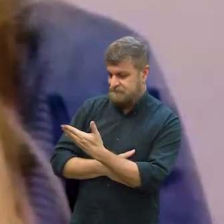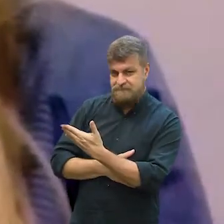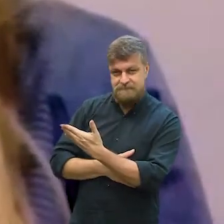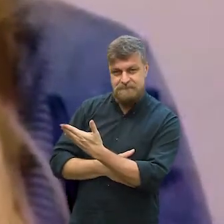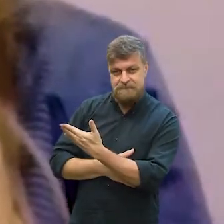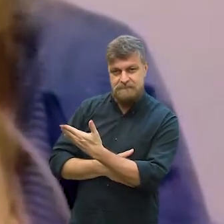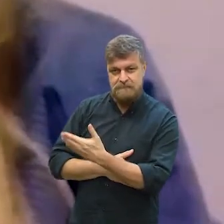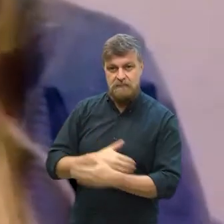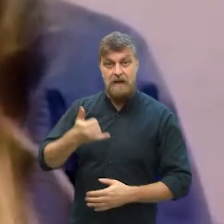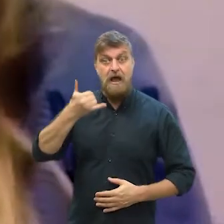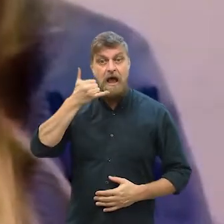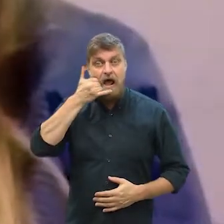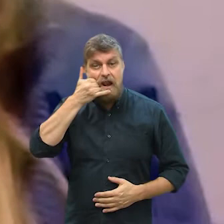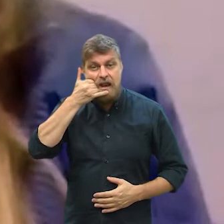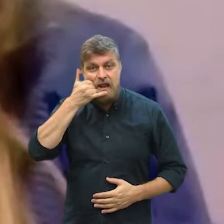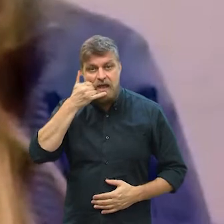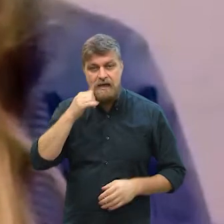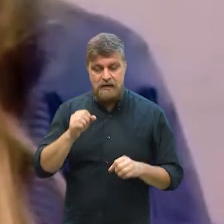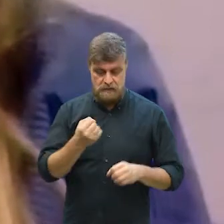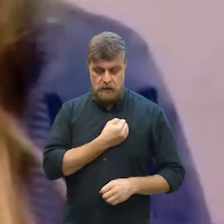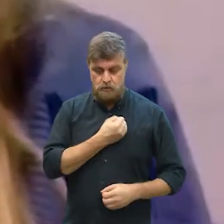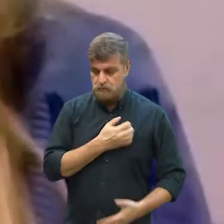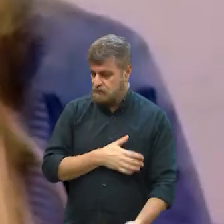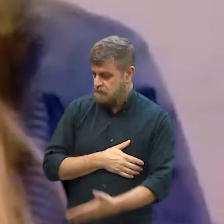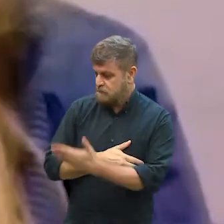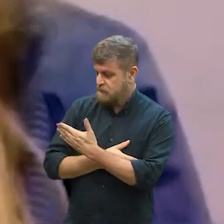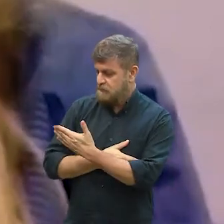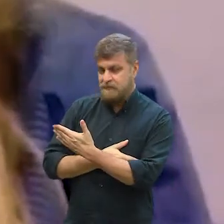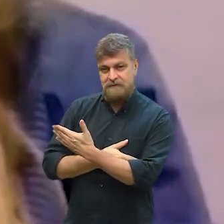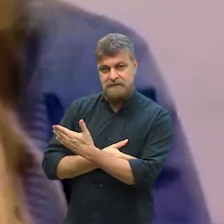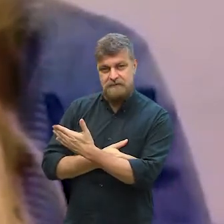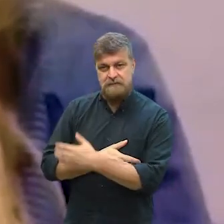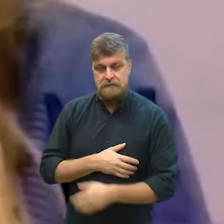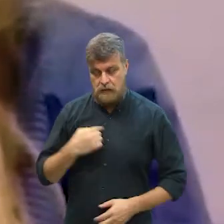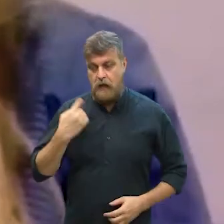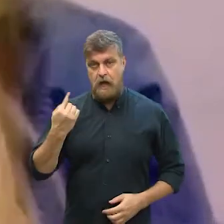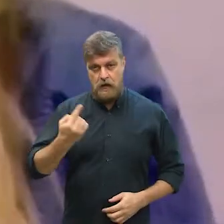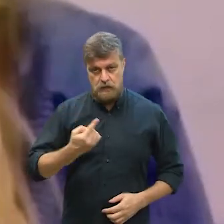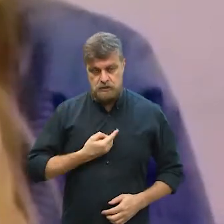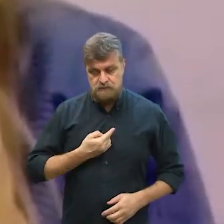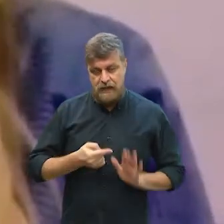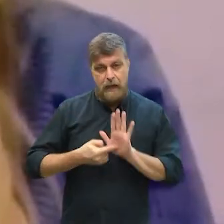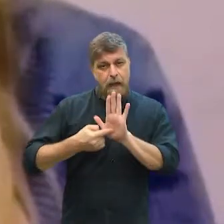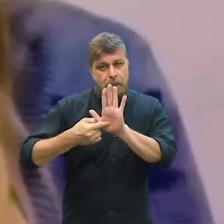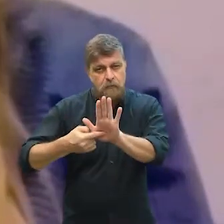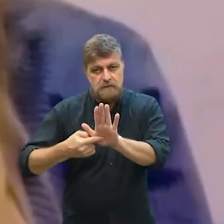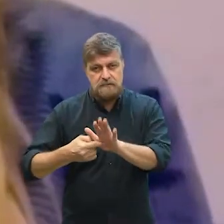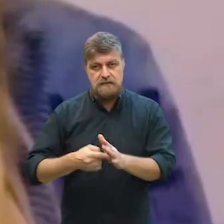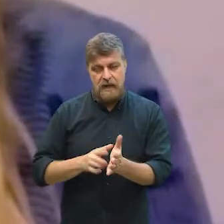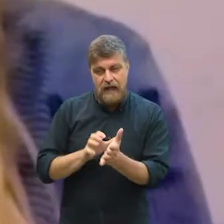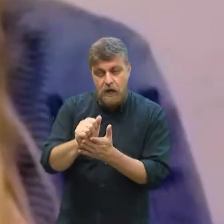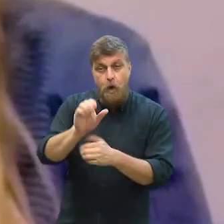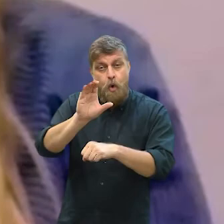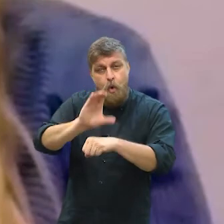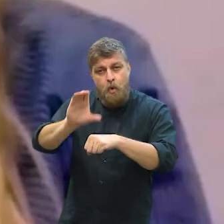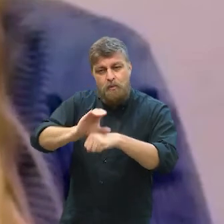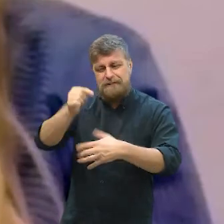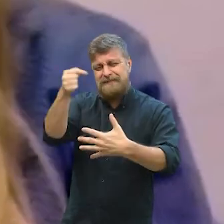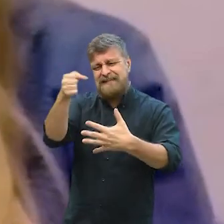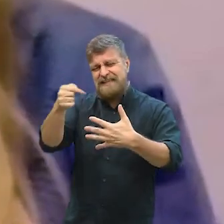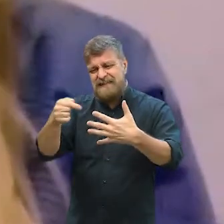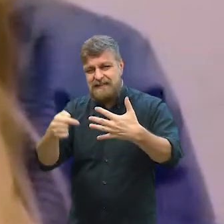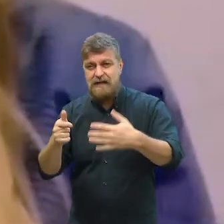número 881, ou liga para a gente aqui no escritório 3284-2230, que a gente vai apresentar para vocês a nossa agenda de